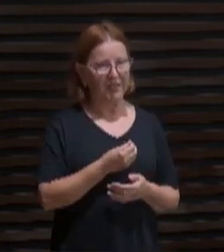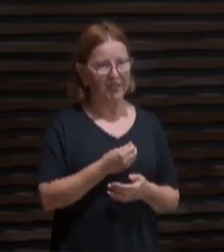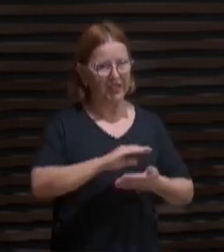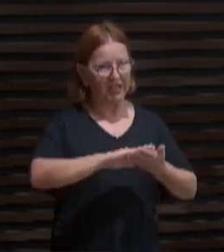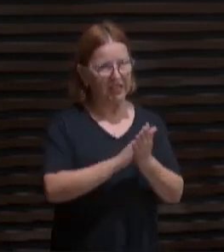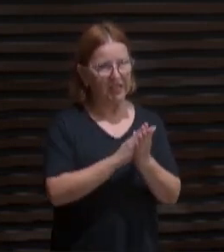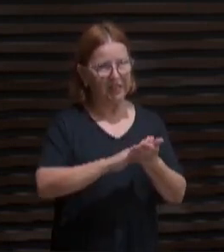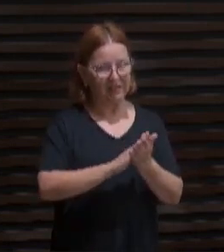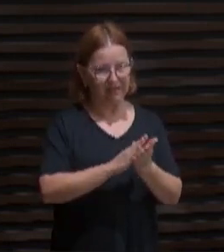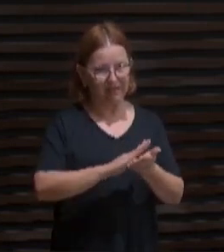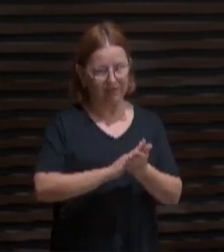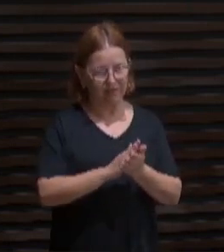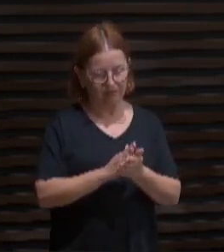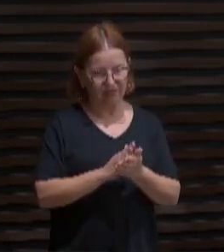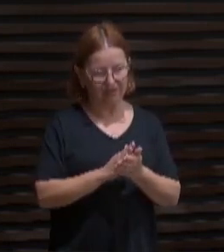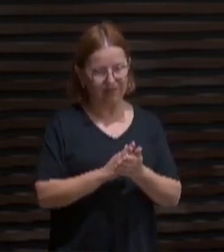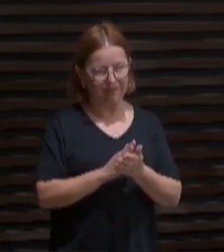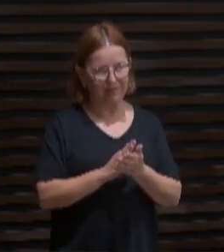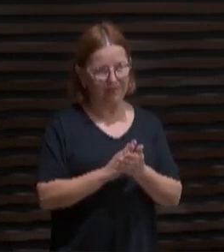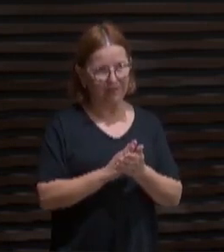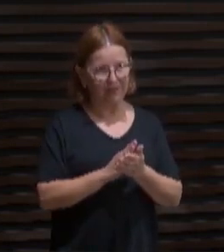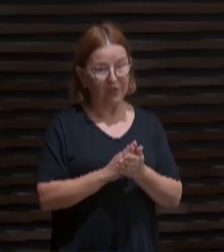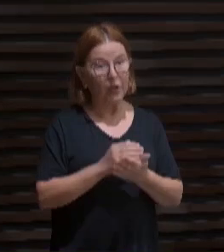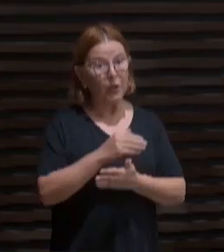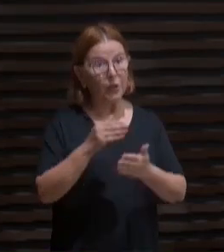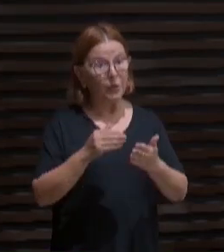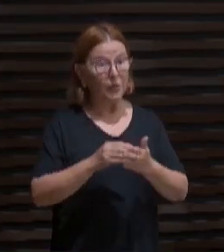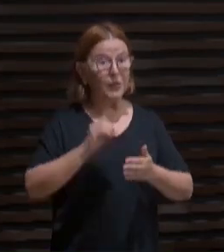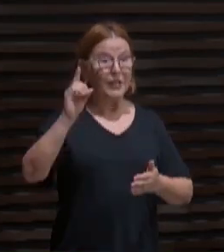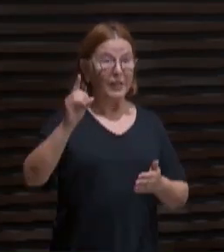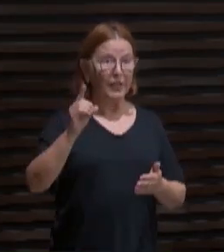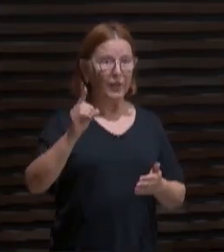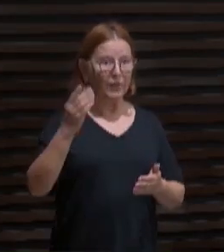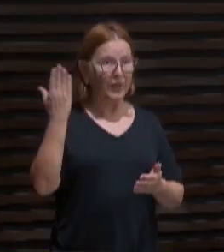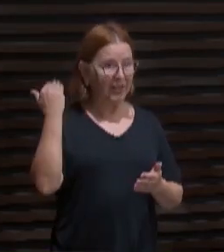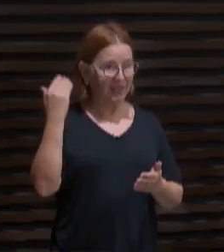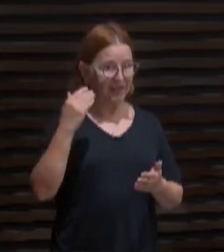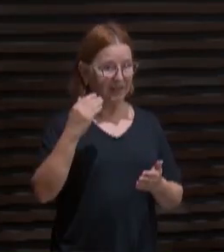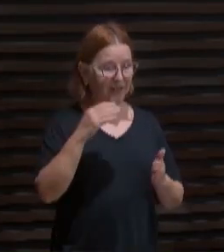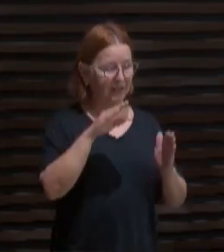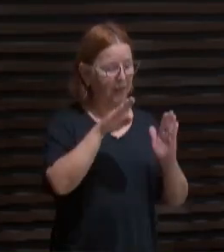desconstruindo todo aquilo que Deus havia planejado para o homem.